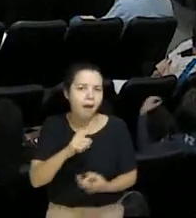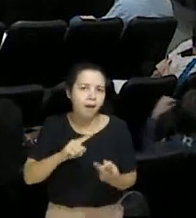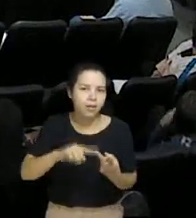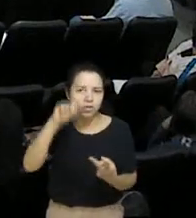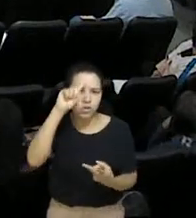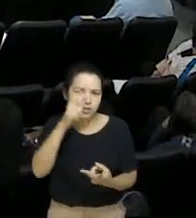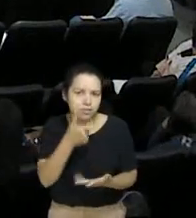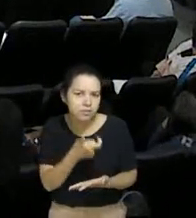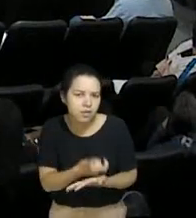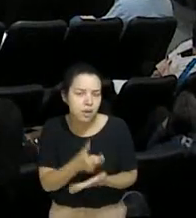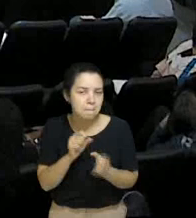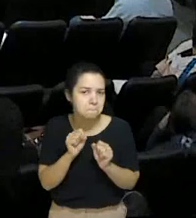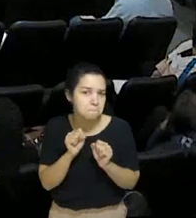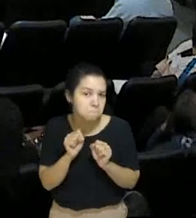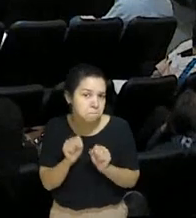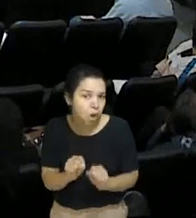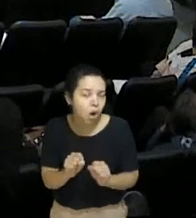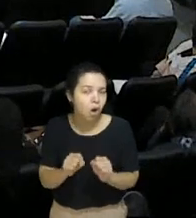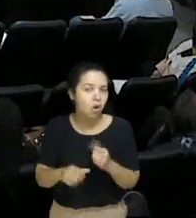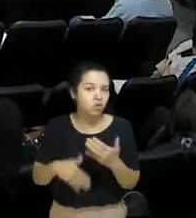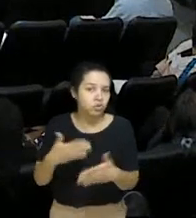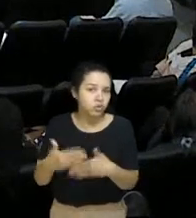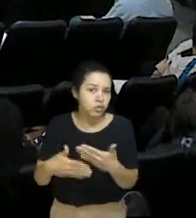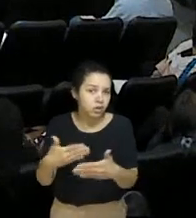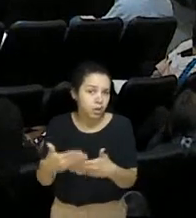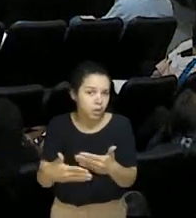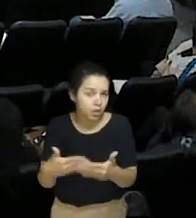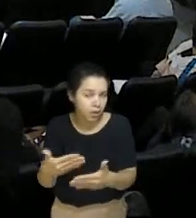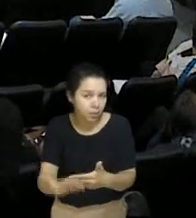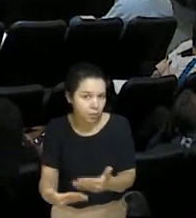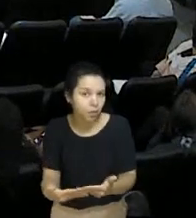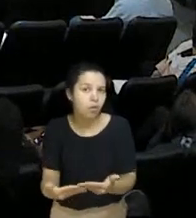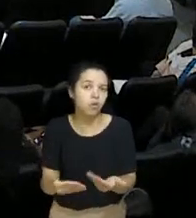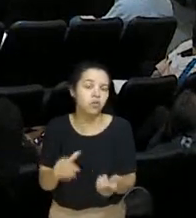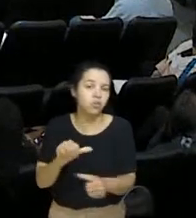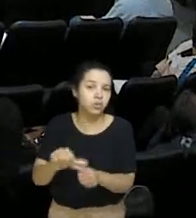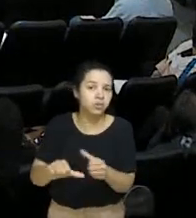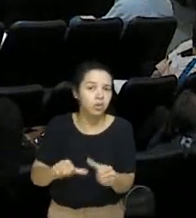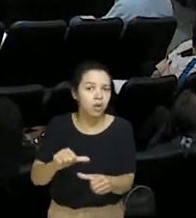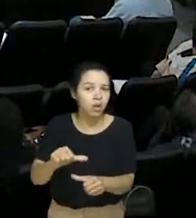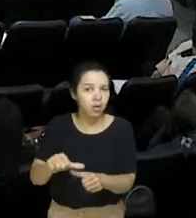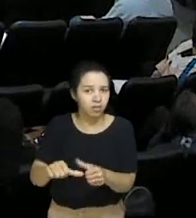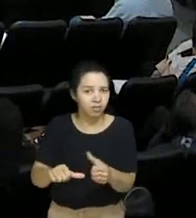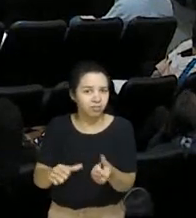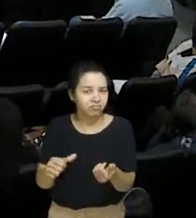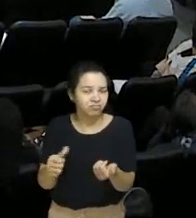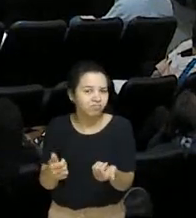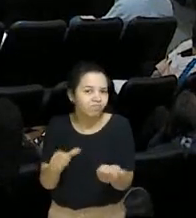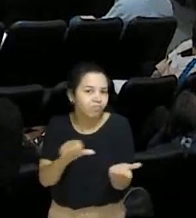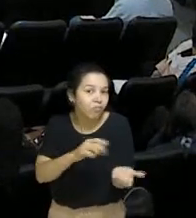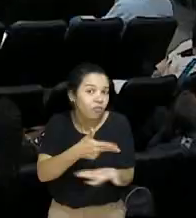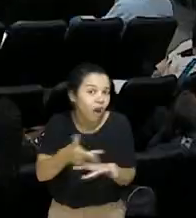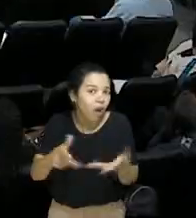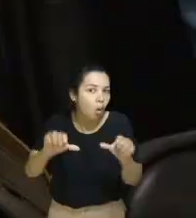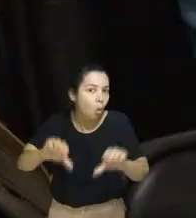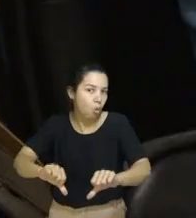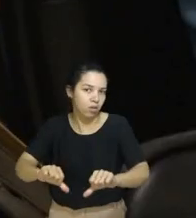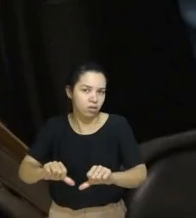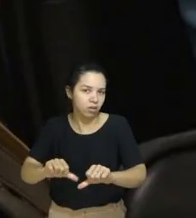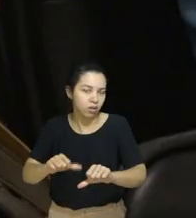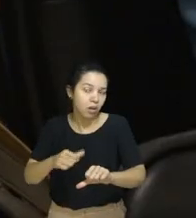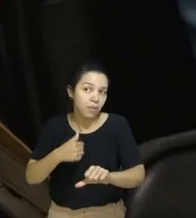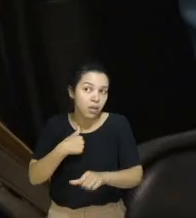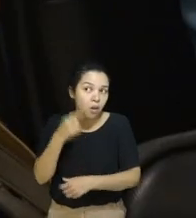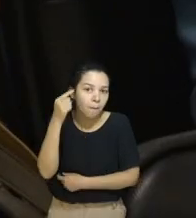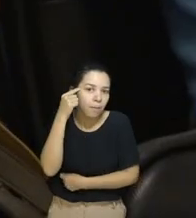dislexia, pode ser que vire um bandido, pode ser que vire coisas negativas. Eu tenho só um olhar pensando assim,